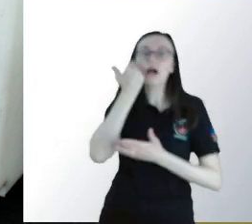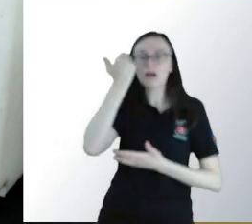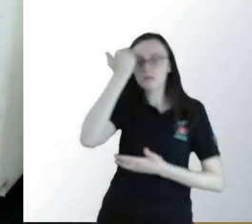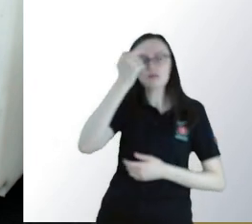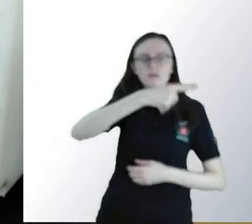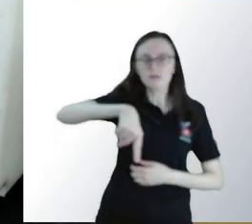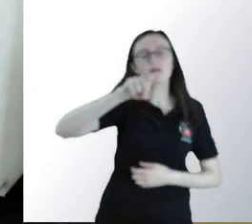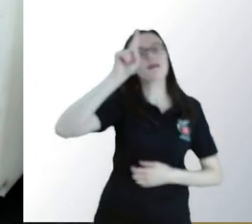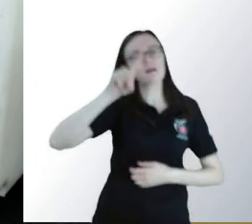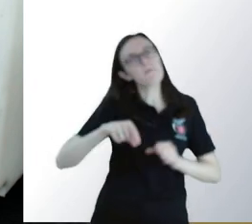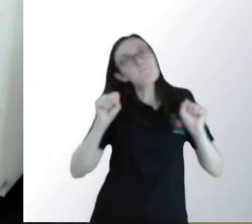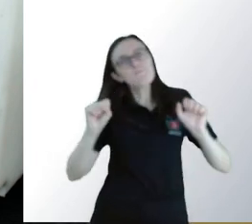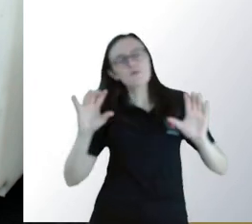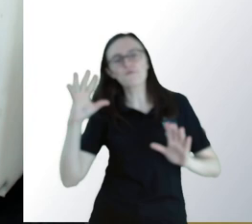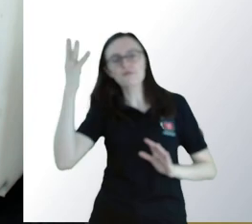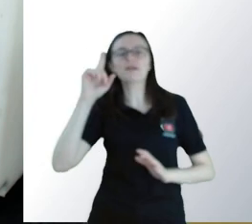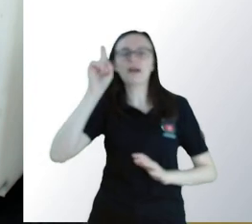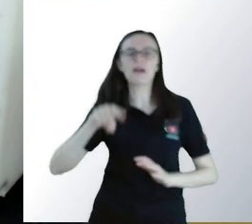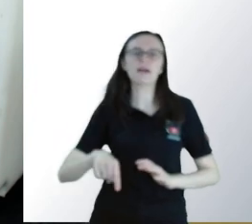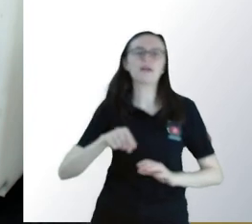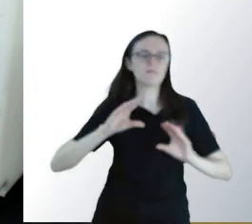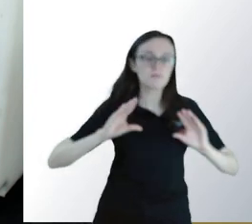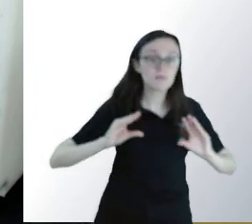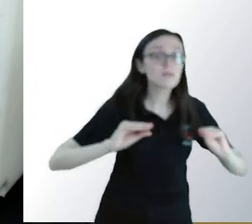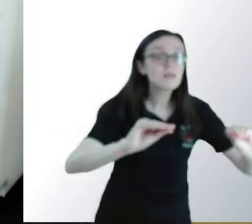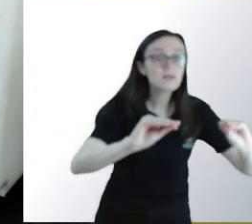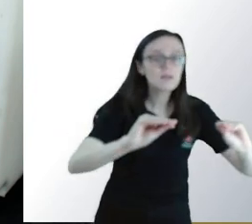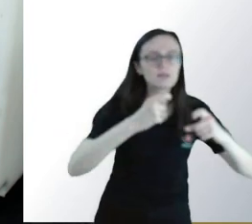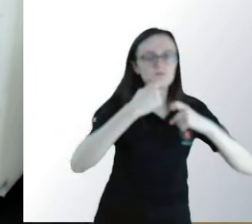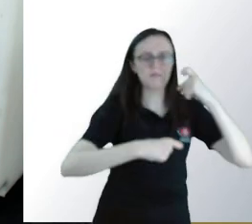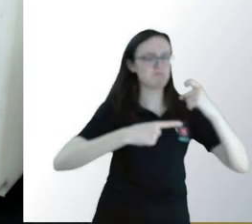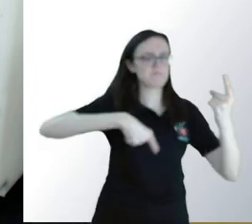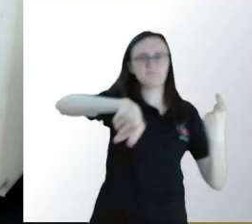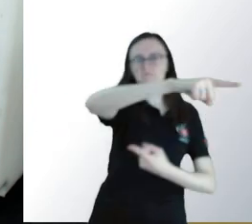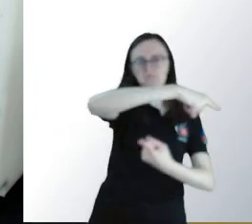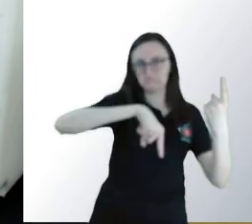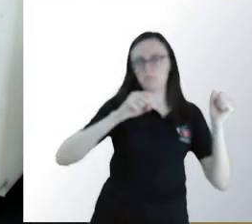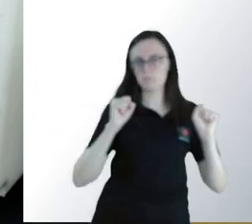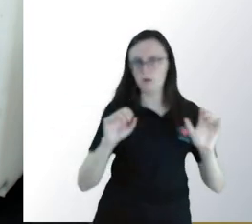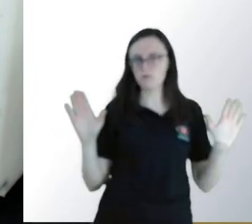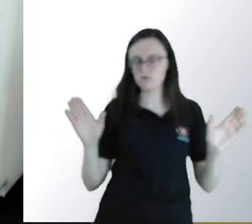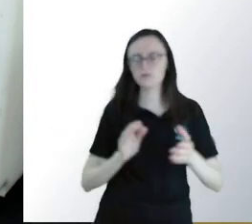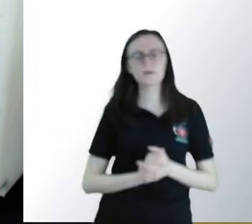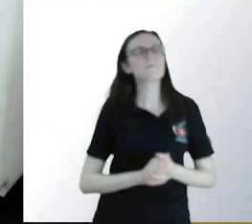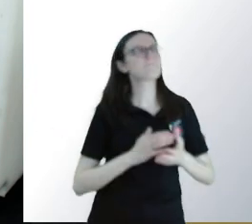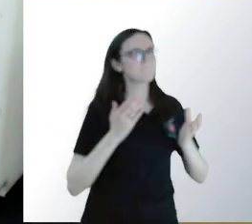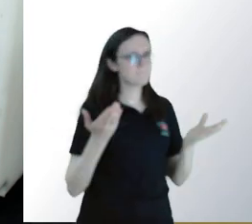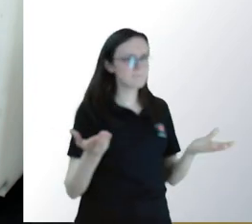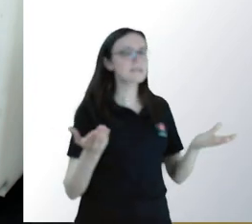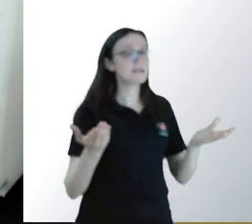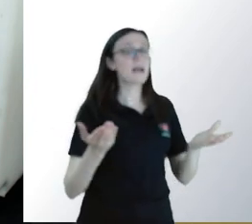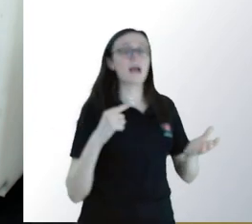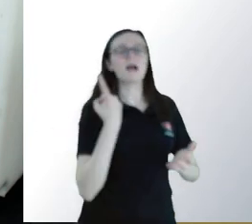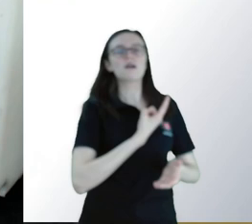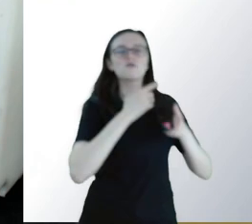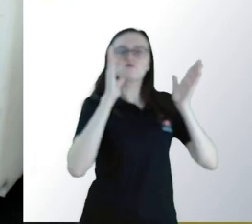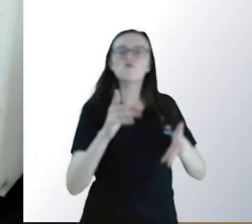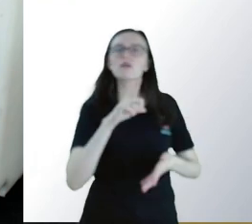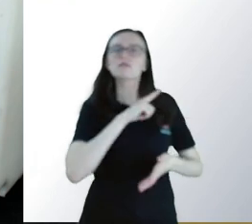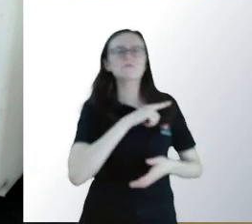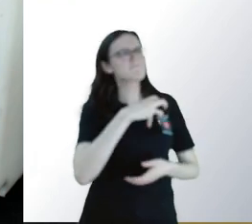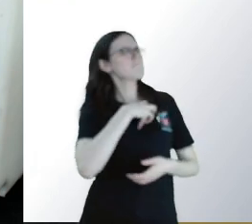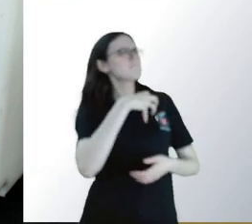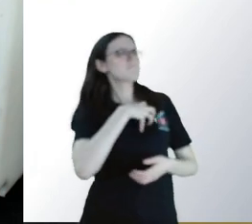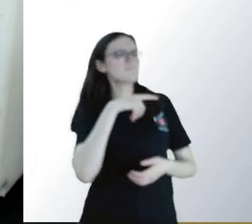mesmo pode ocorrer, obviamente, a importunação sexual. Isso, e aí ele vai ser, também, a gente também, às vezes, tem a ideia de que